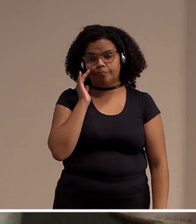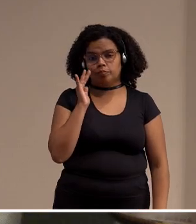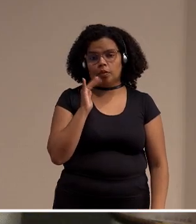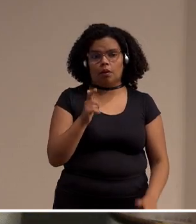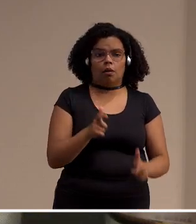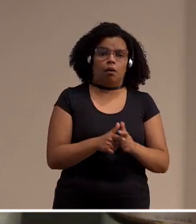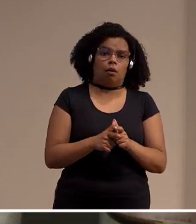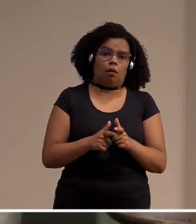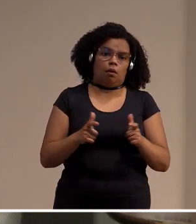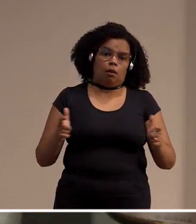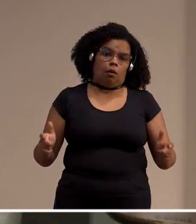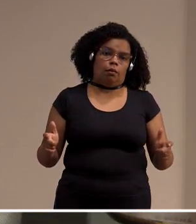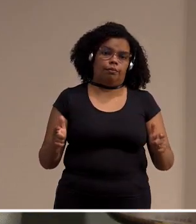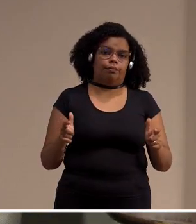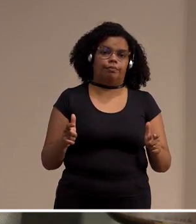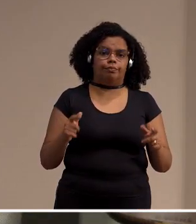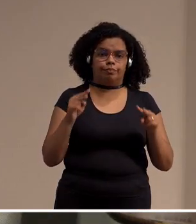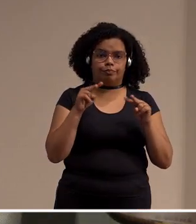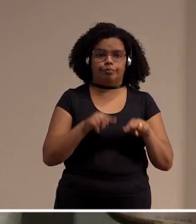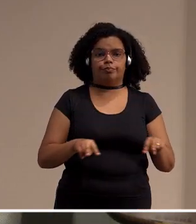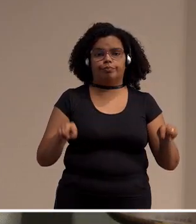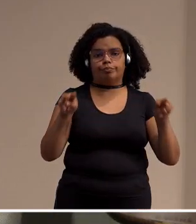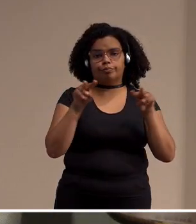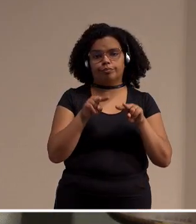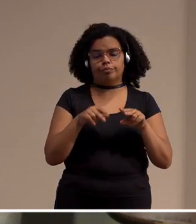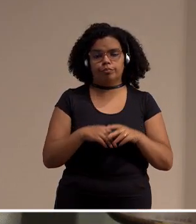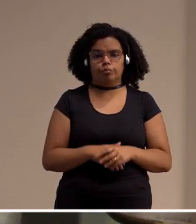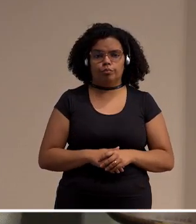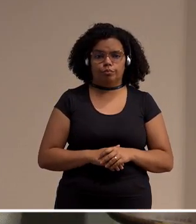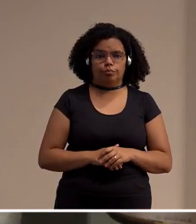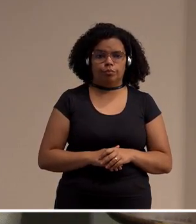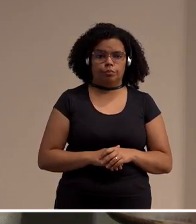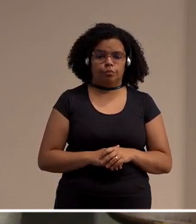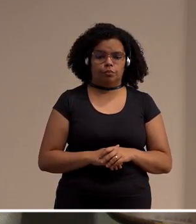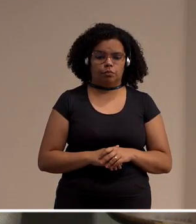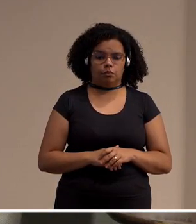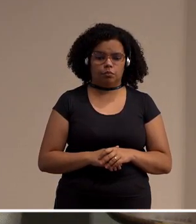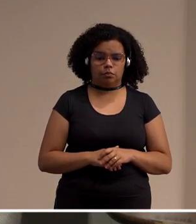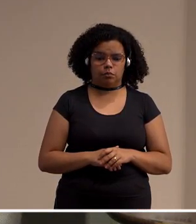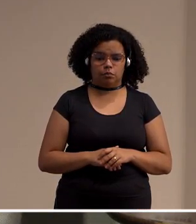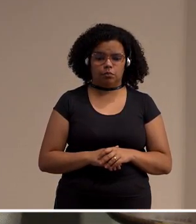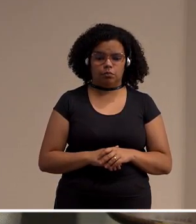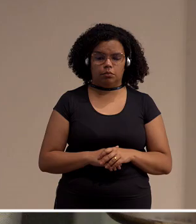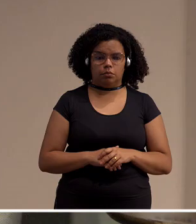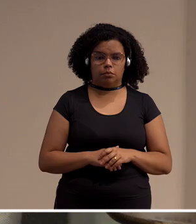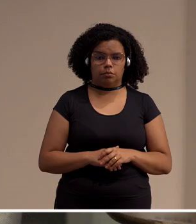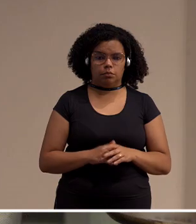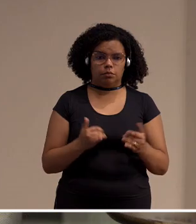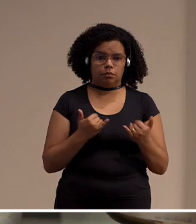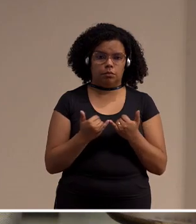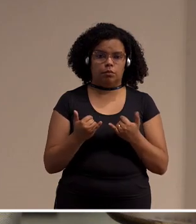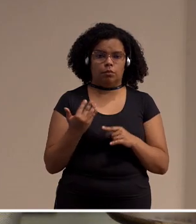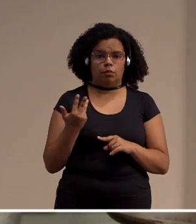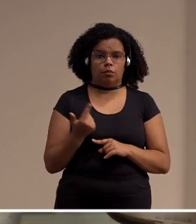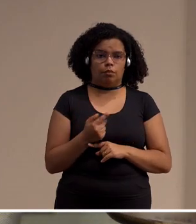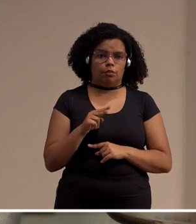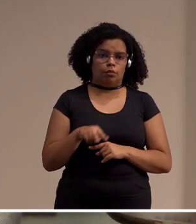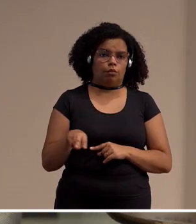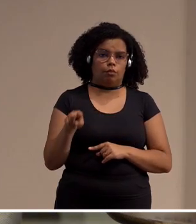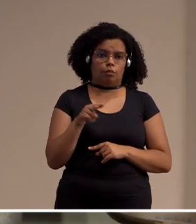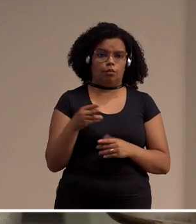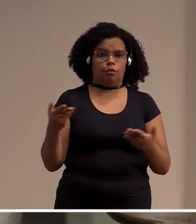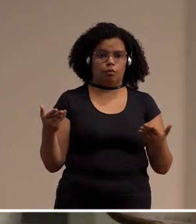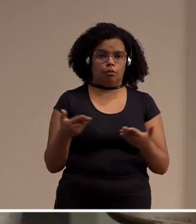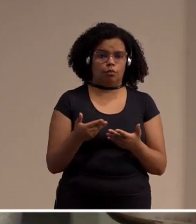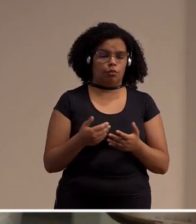exemplo, para o campo das artes visuais. Sei lá, Trevor Paglen, me parece que o artista visual mais interessante produzindo na